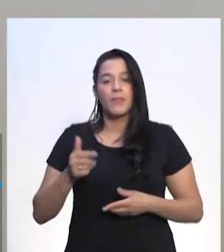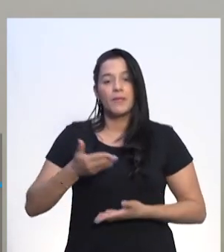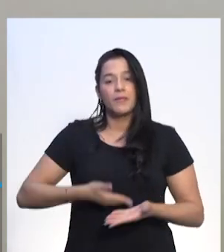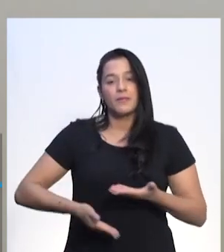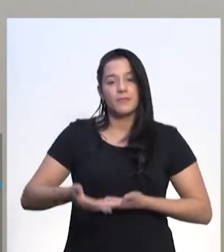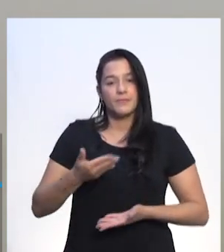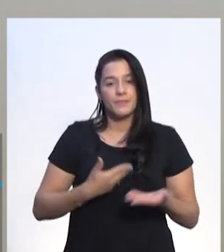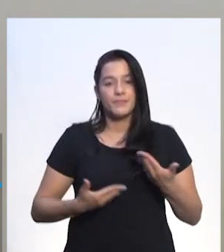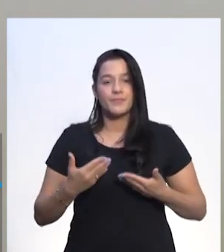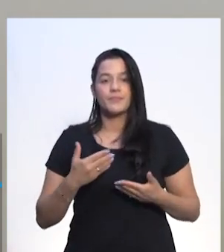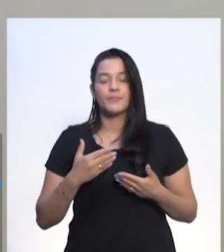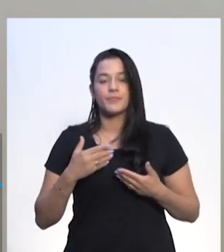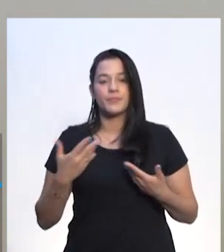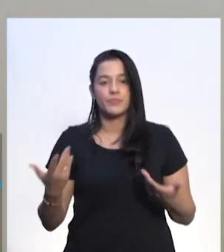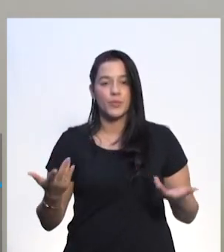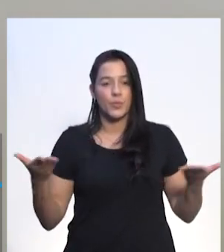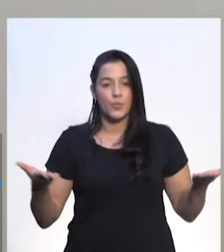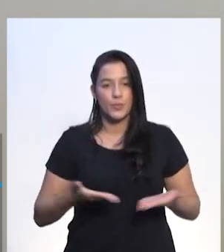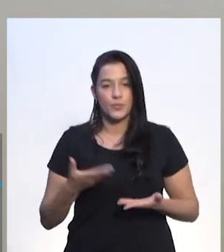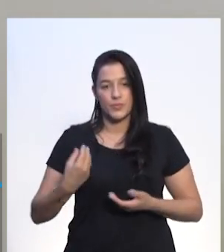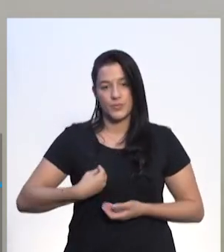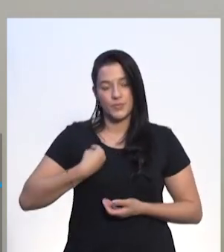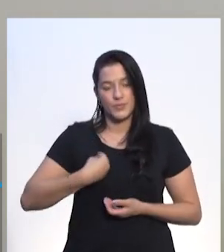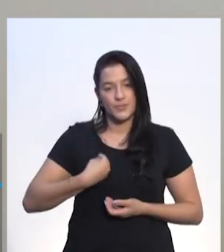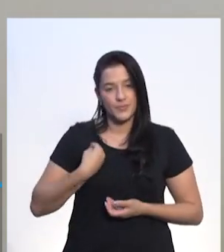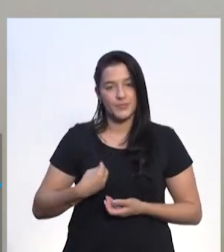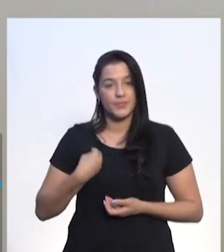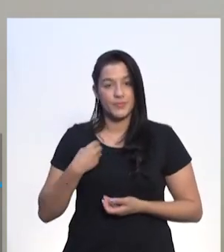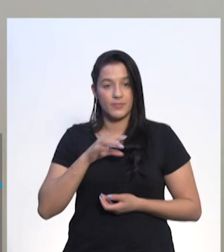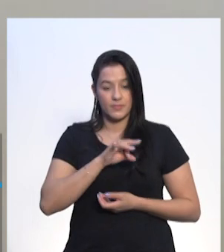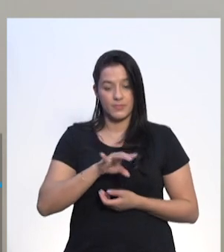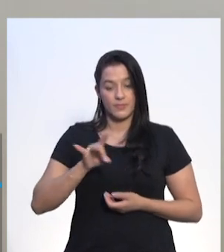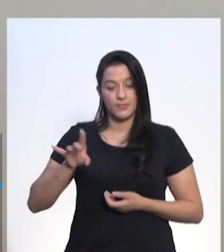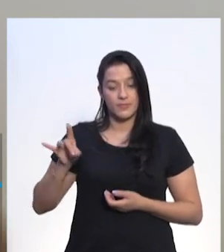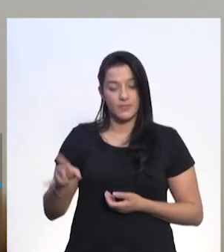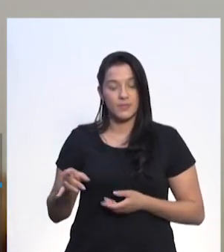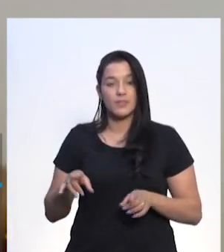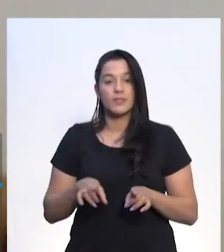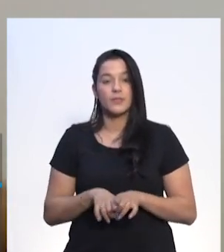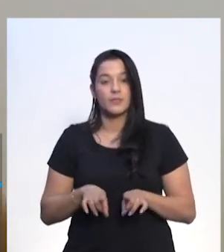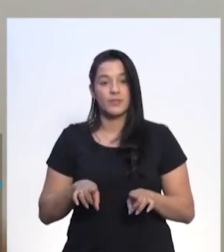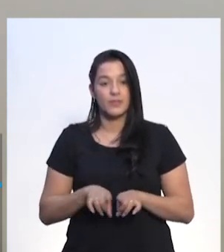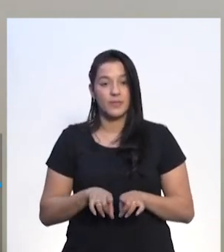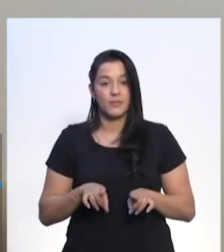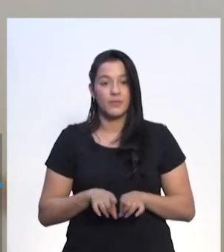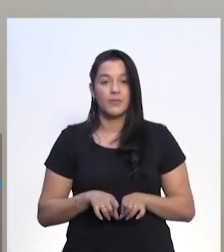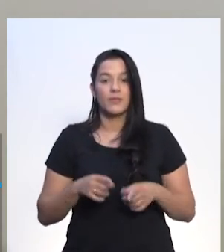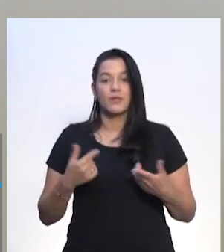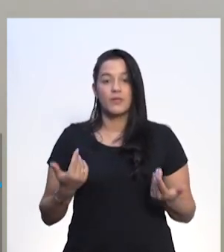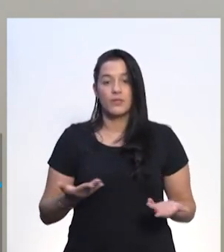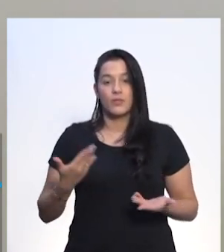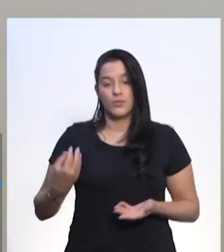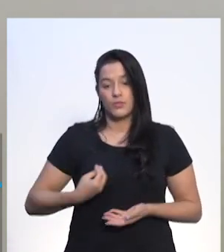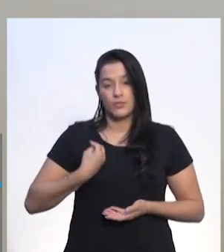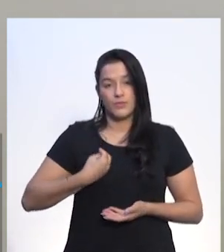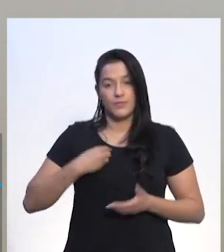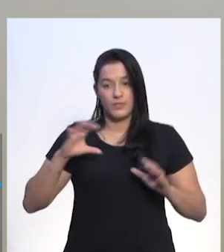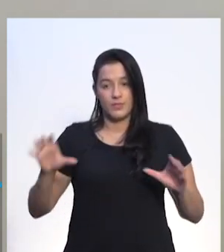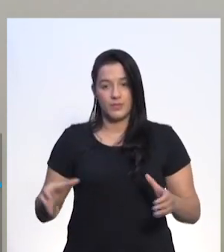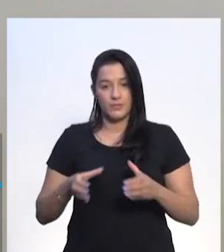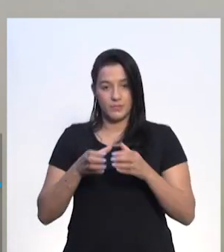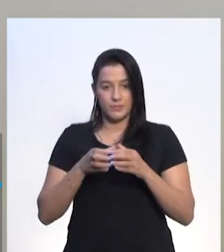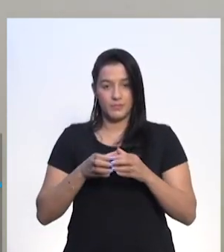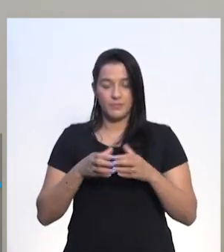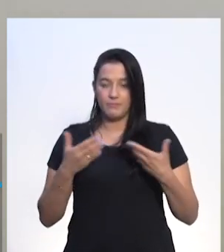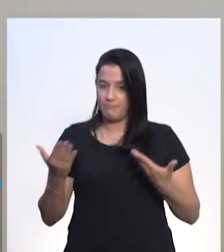aspectos relativos à nossa vida individual, tanto os aspectos relativos à vida em grupo. Não